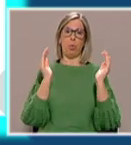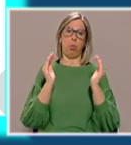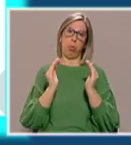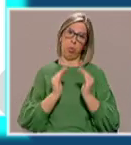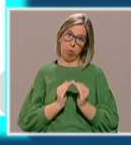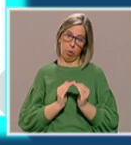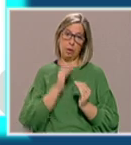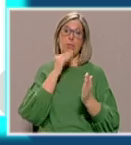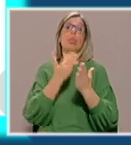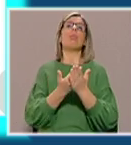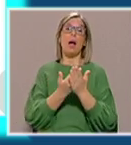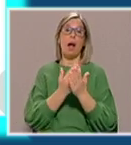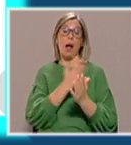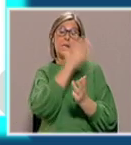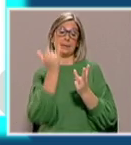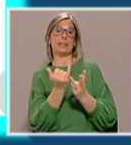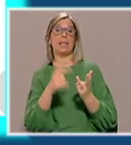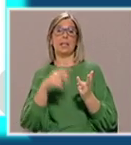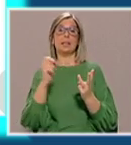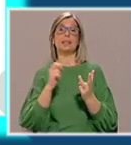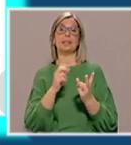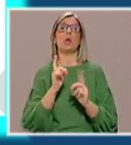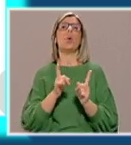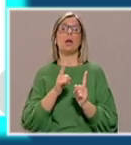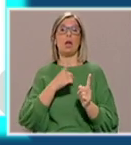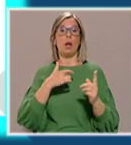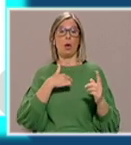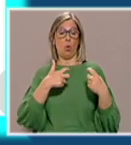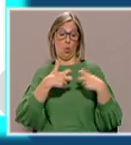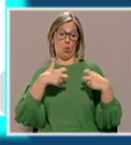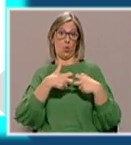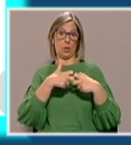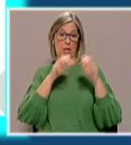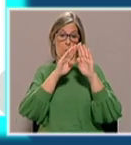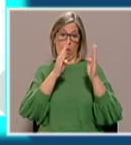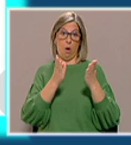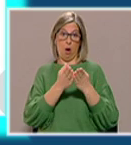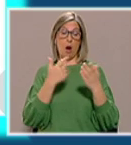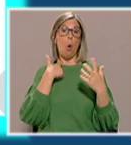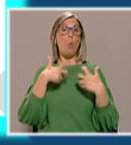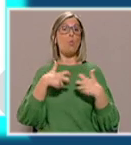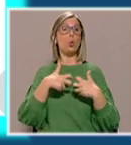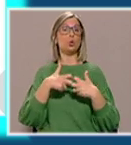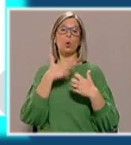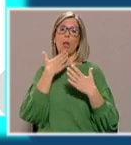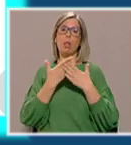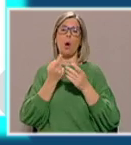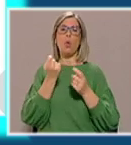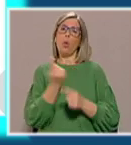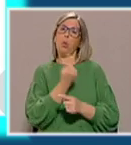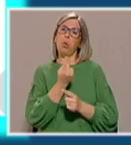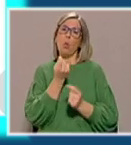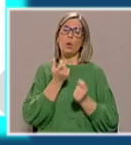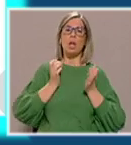que é a fase de relaxamento. Ou seja, o miocárdio, que é o músculo cardíaco, vai então entrar numa fase